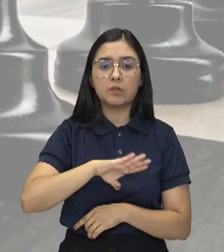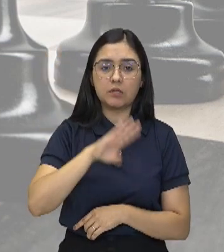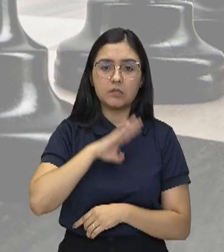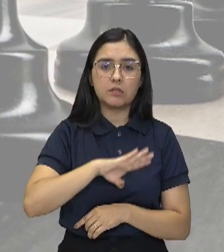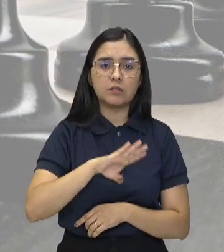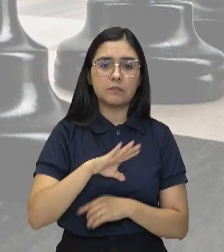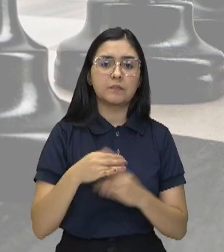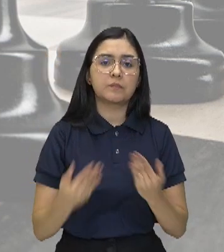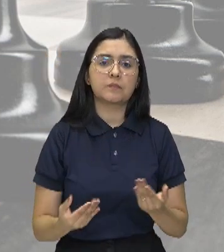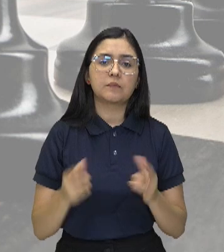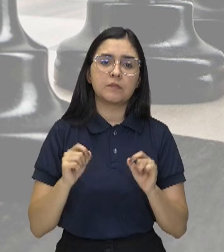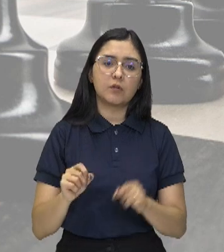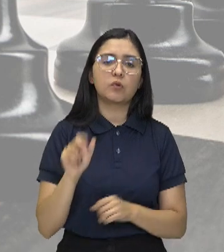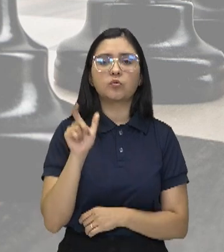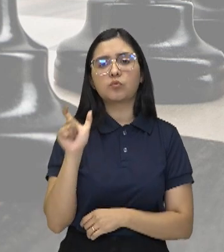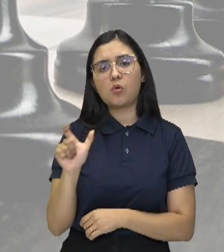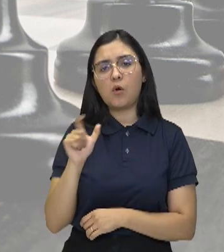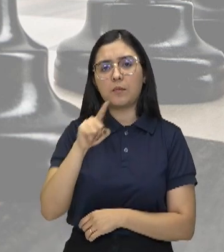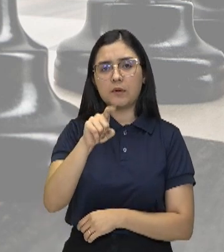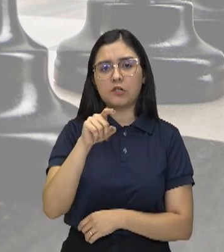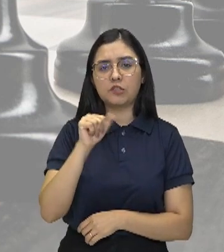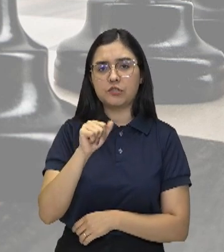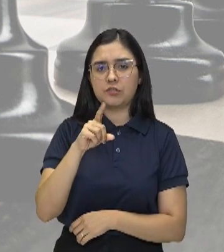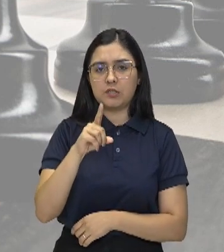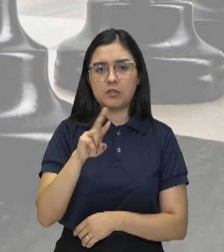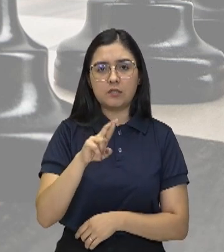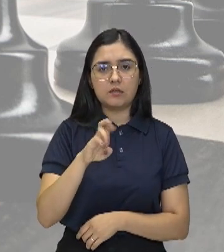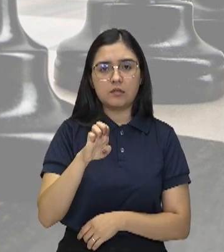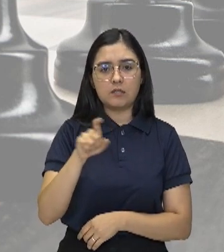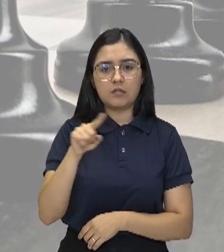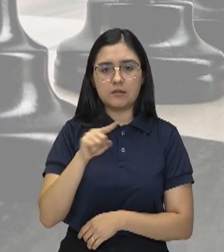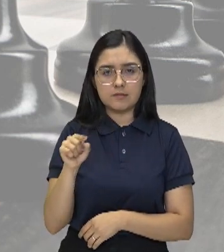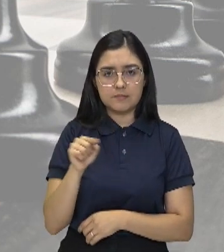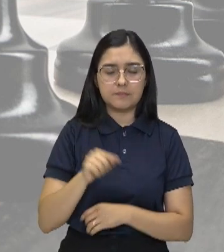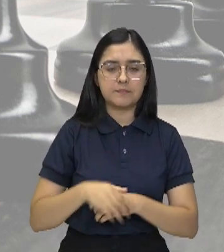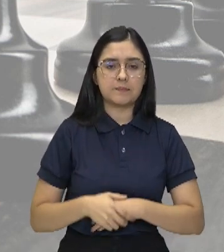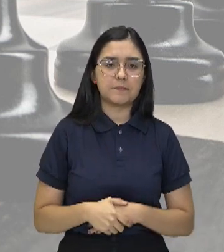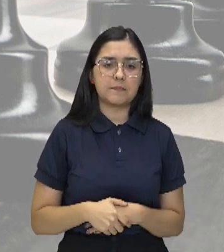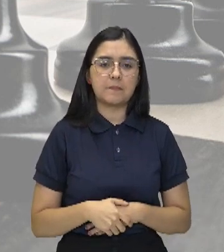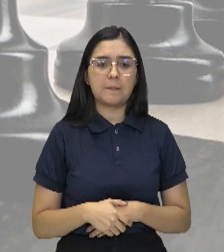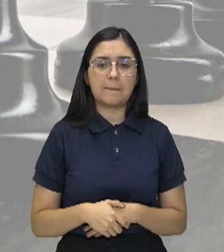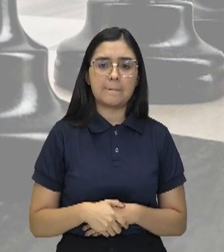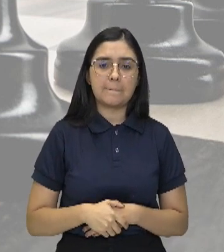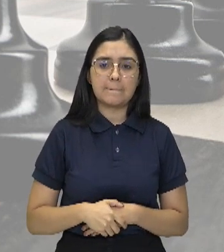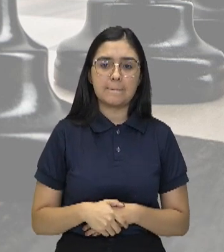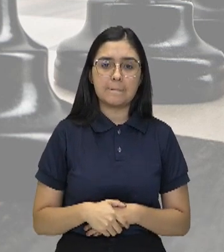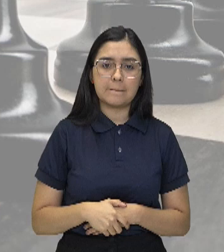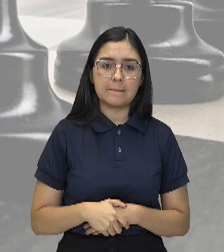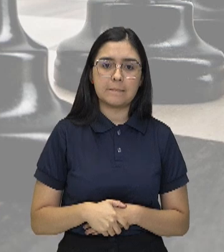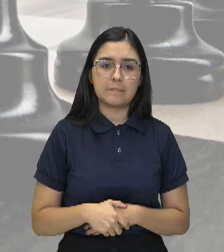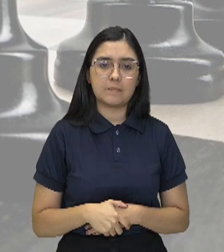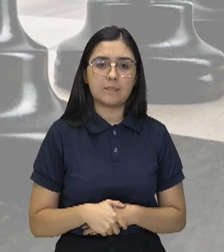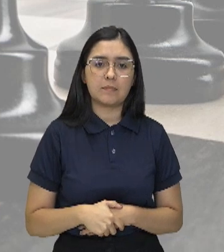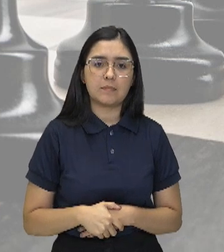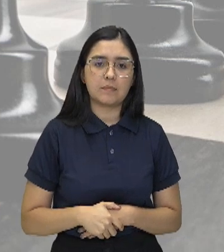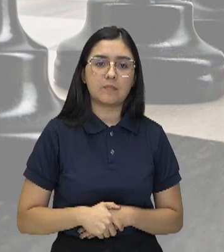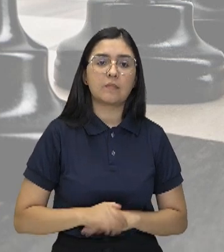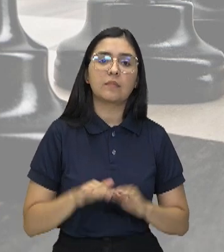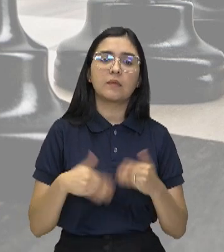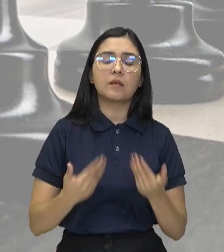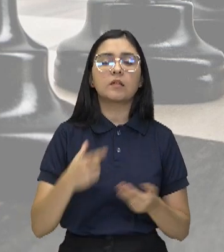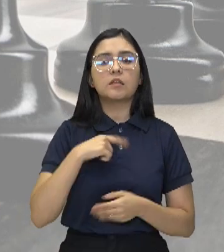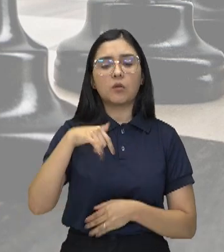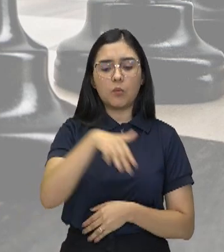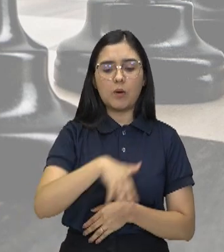denominação chamada xadrez, como falamos no dia de hoje. Sobre o campo de xadrez, nós aprendemos que o